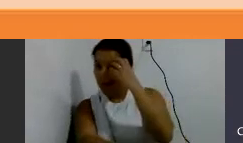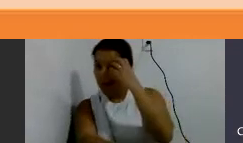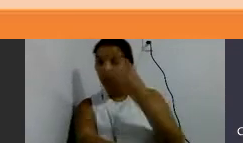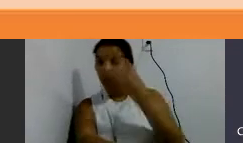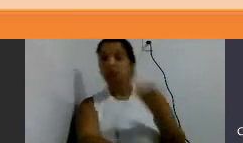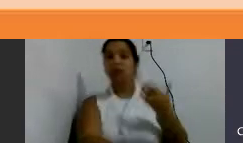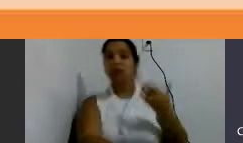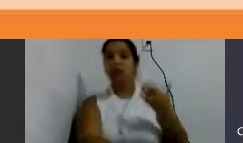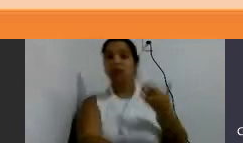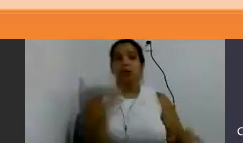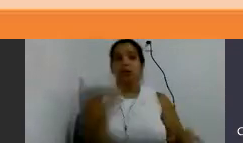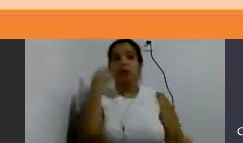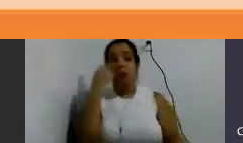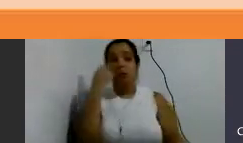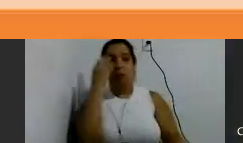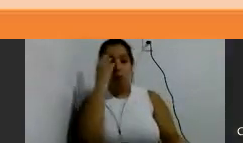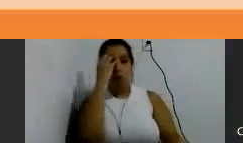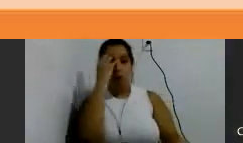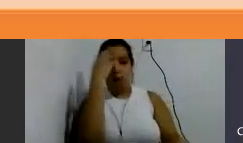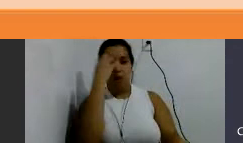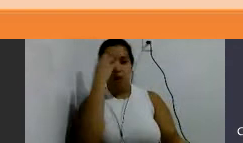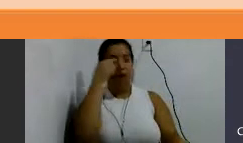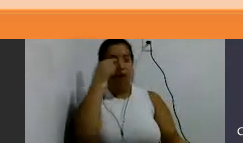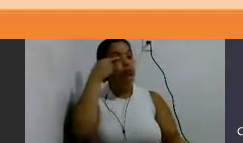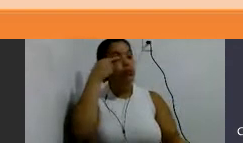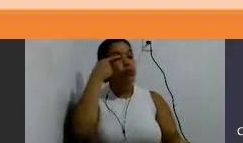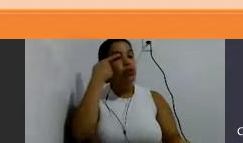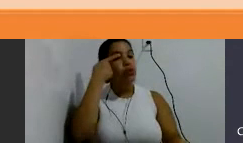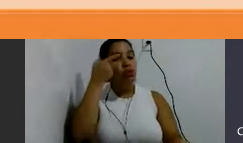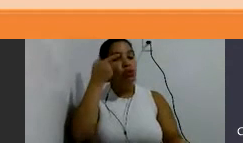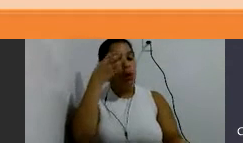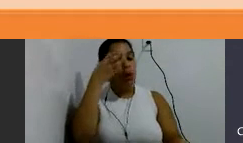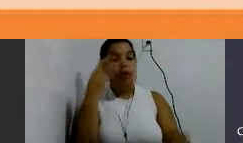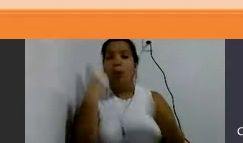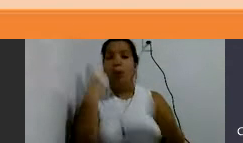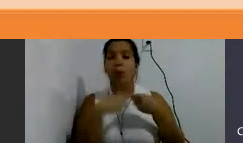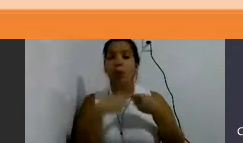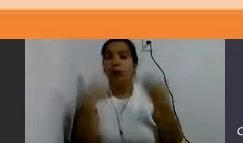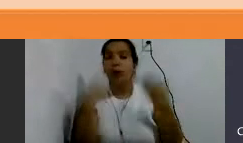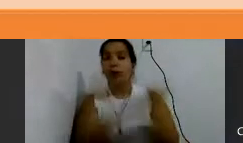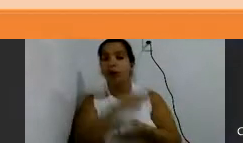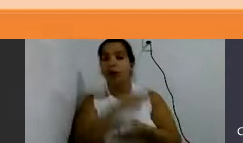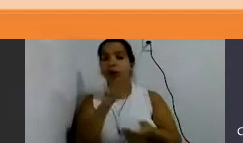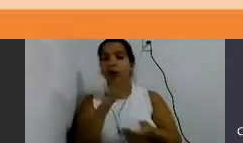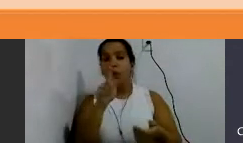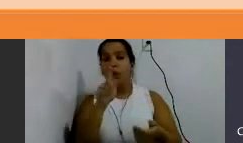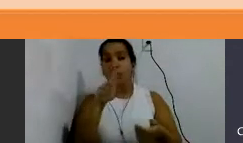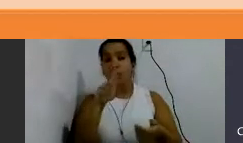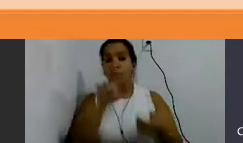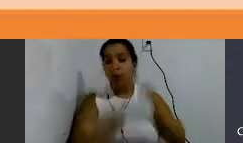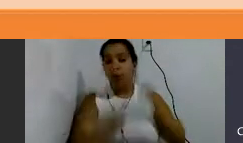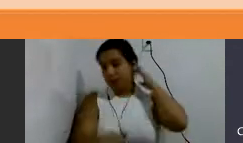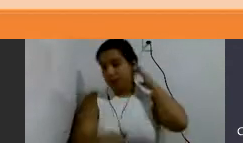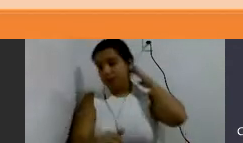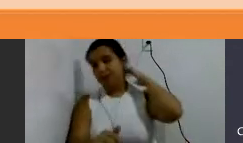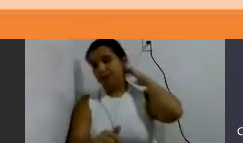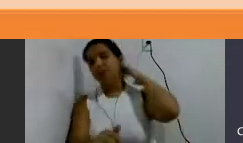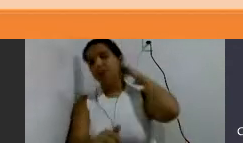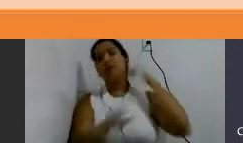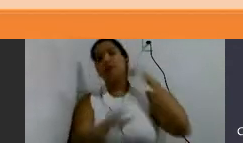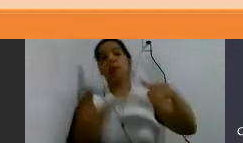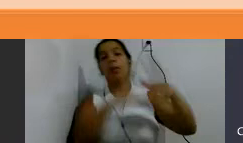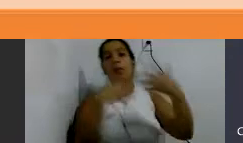celulite córnea, entre outros. Por que a gente tem essa lesão na fase aguda? Lembrando que é um processo